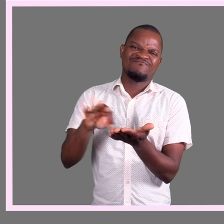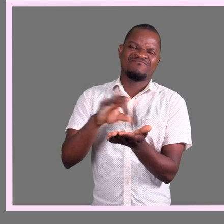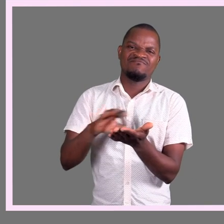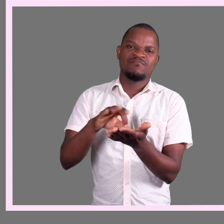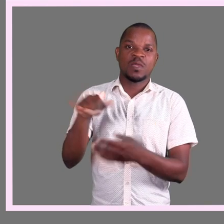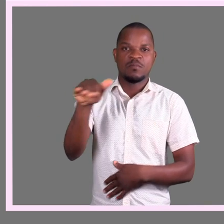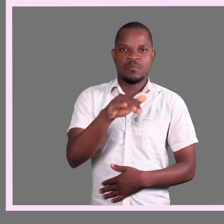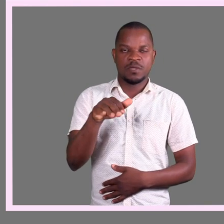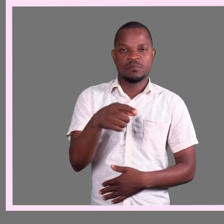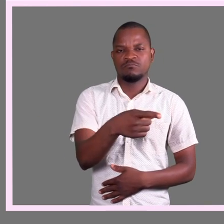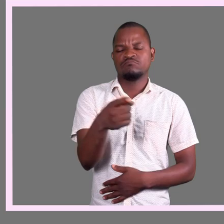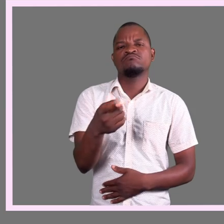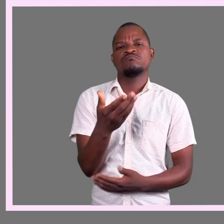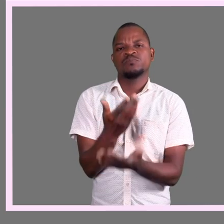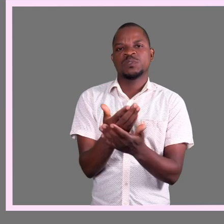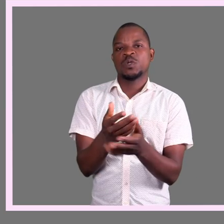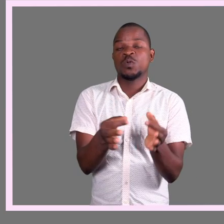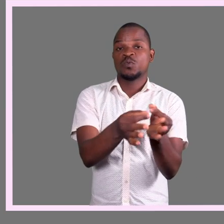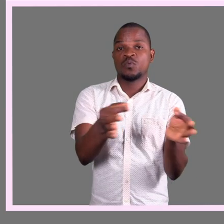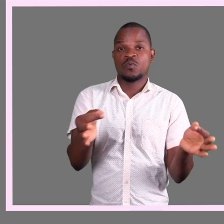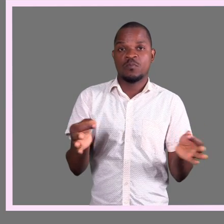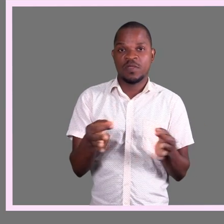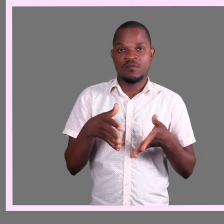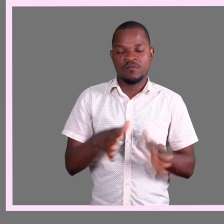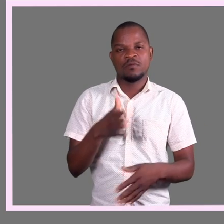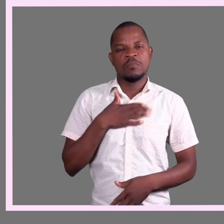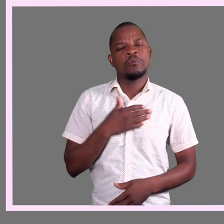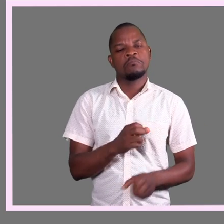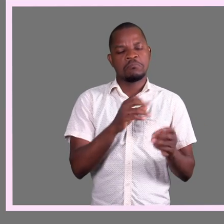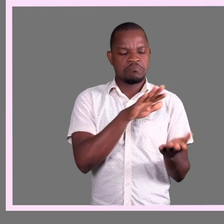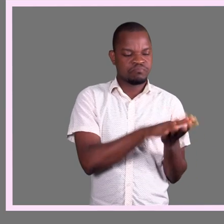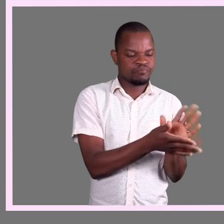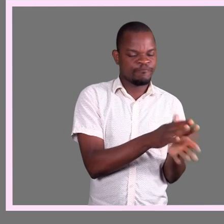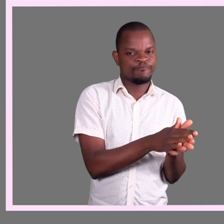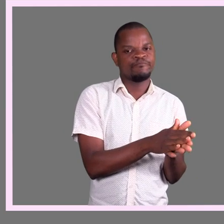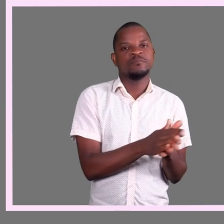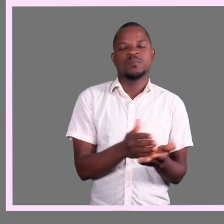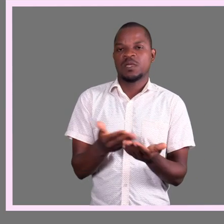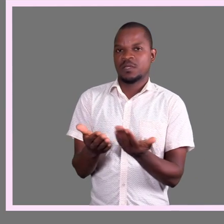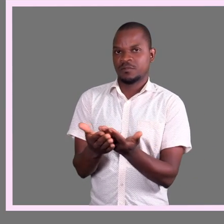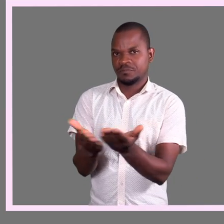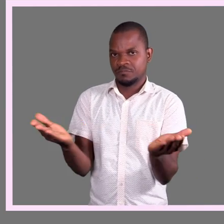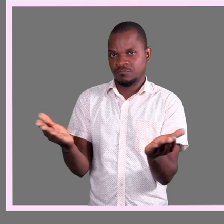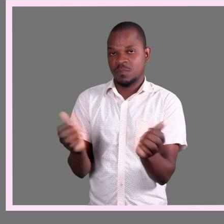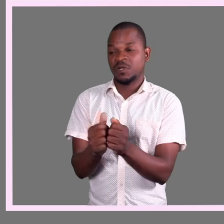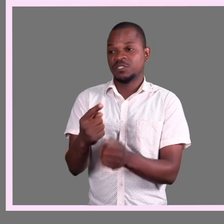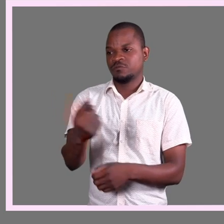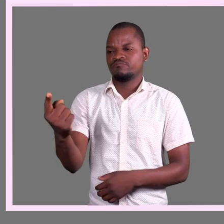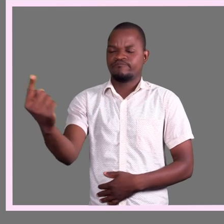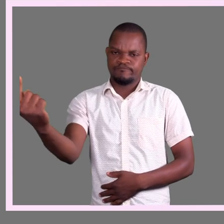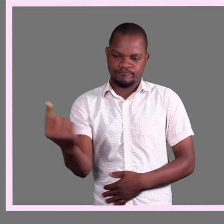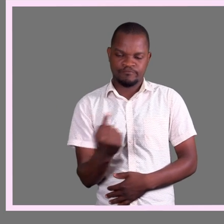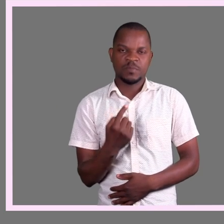Quando cheguei lá, eles pediram a documentação da criança. Levei toda a documentação para lá. Então chegou o dia deles virem